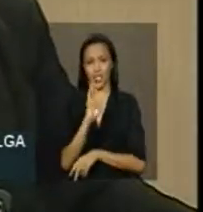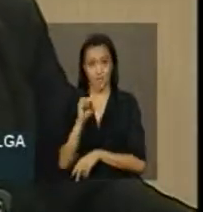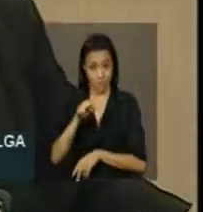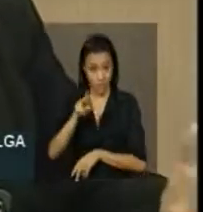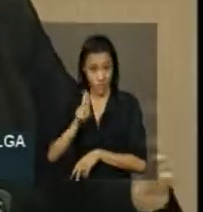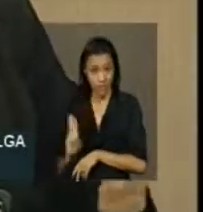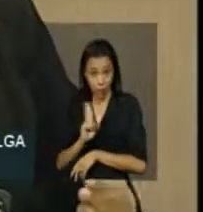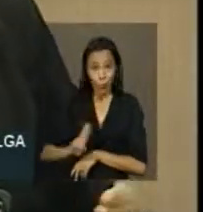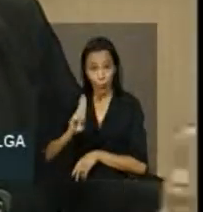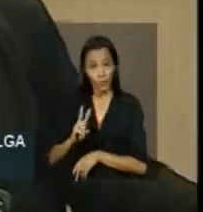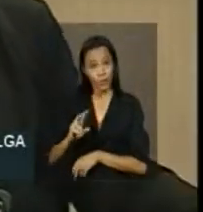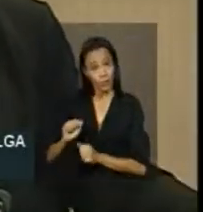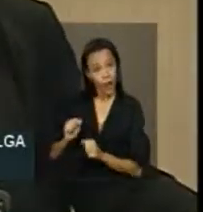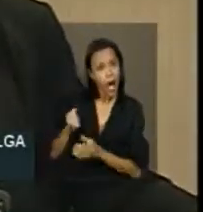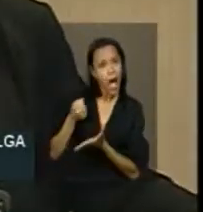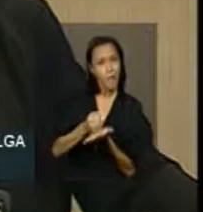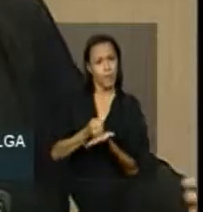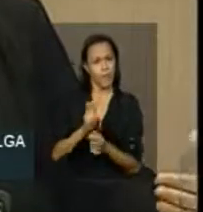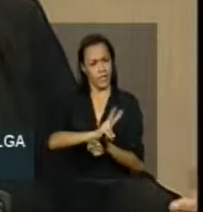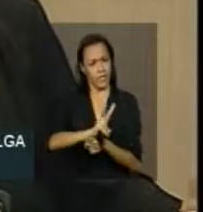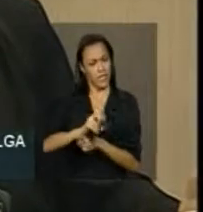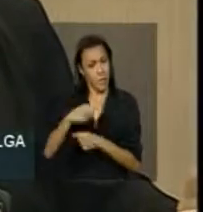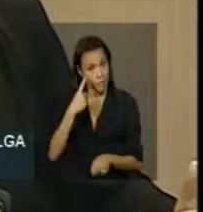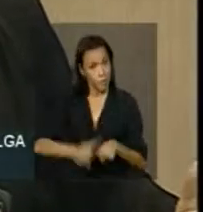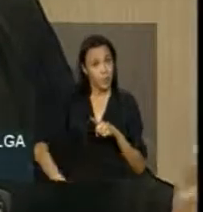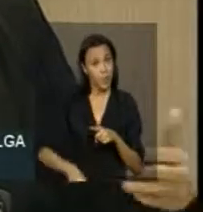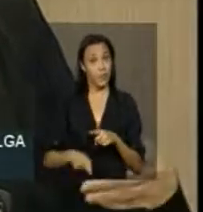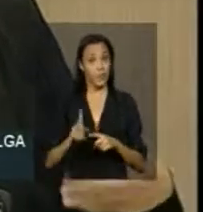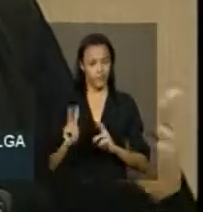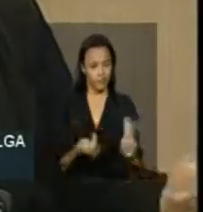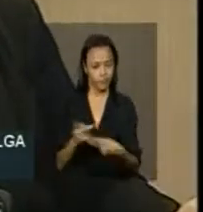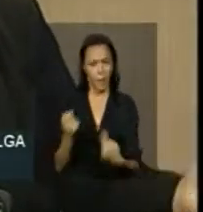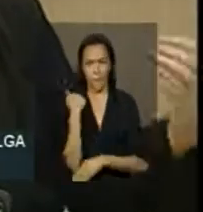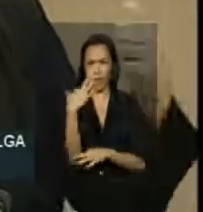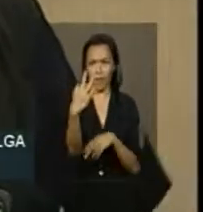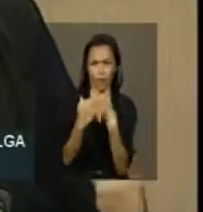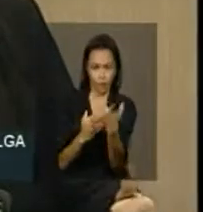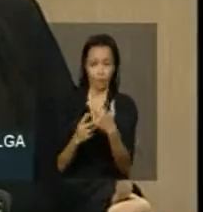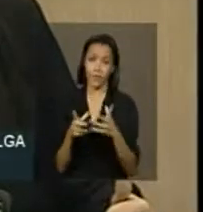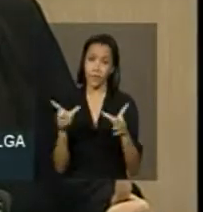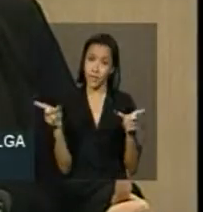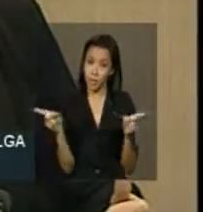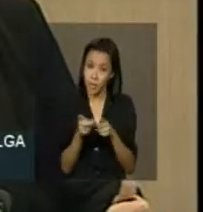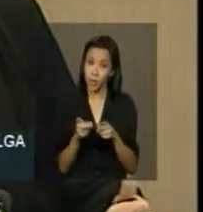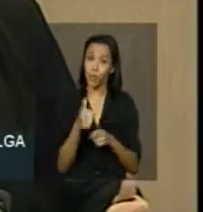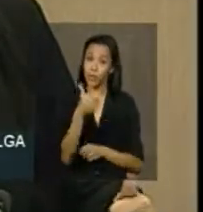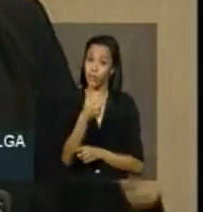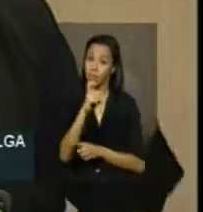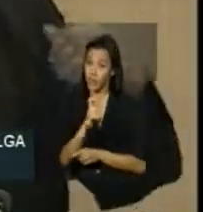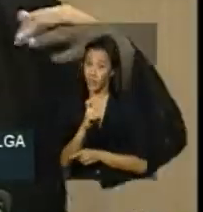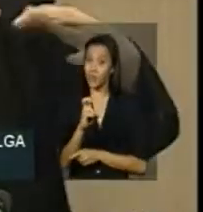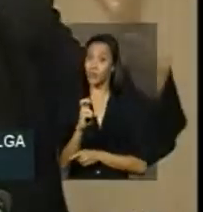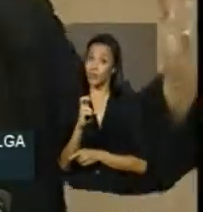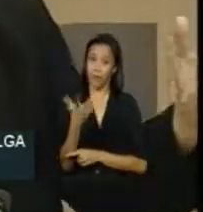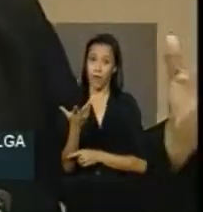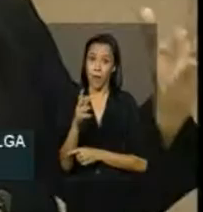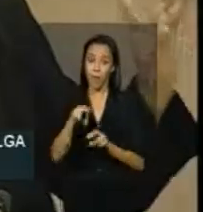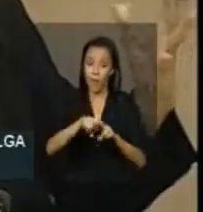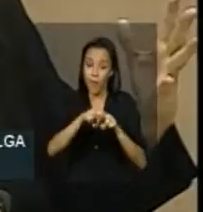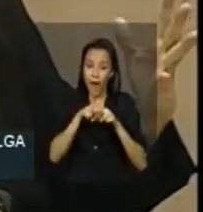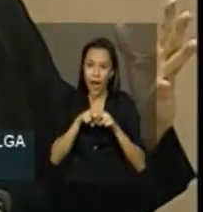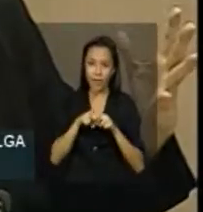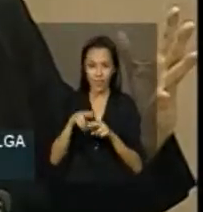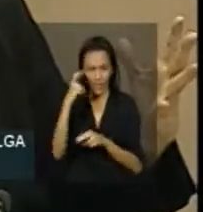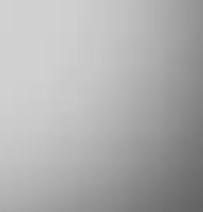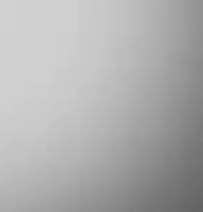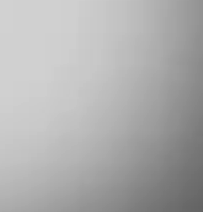parceiros para fiscalização então a gente pega o desmatamento EA degradação mesmo que seja menor que 25 hectares por conta do mapeamento